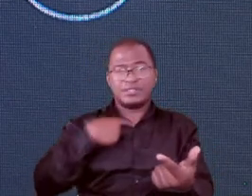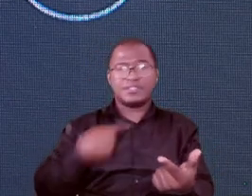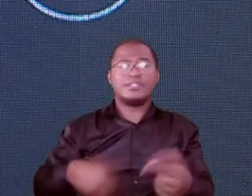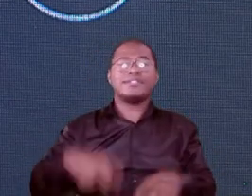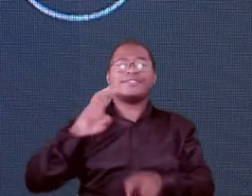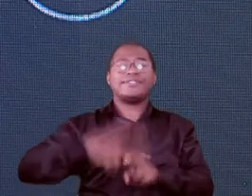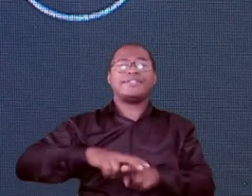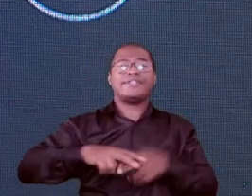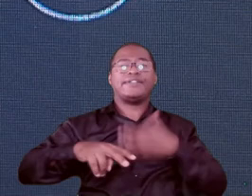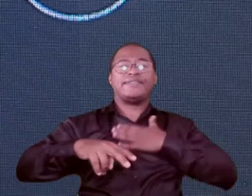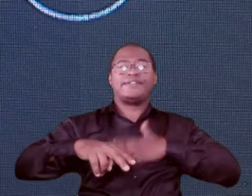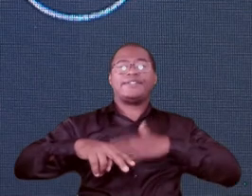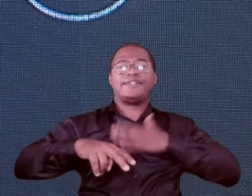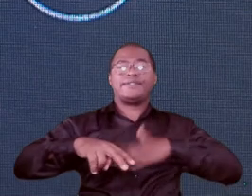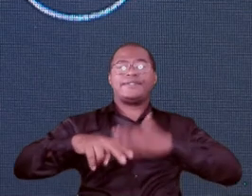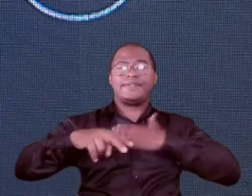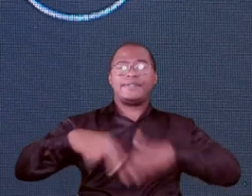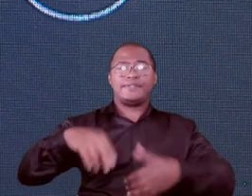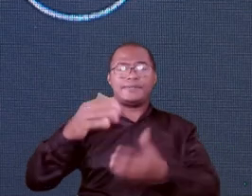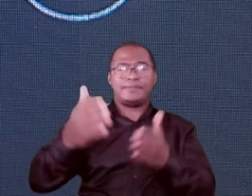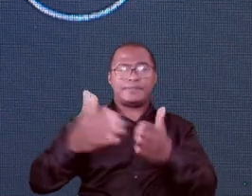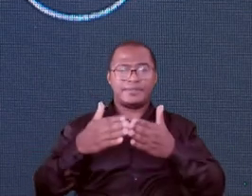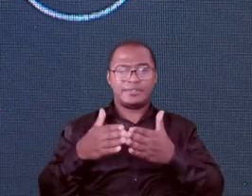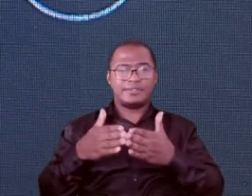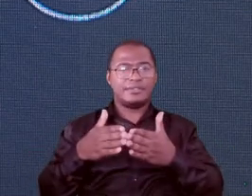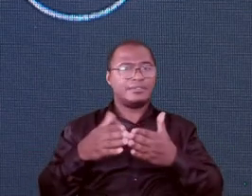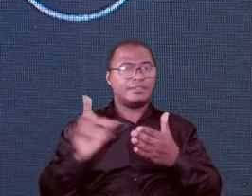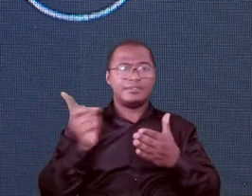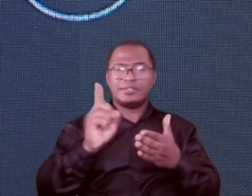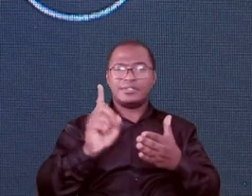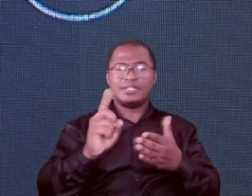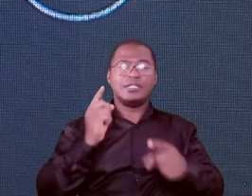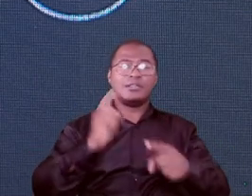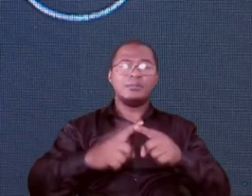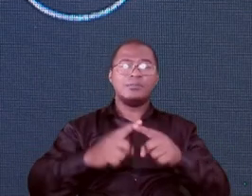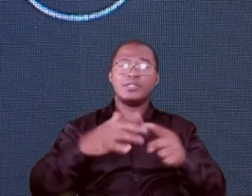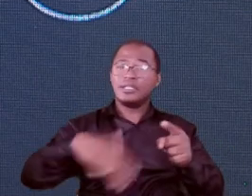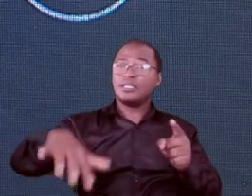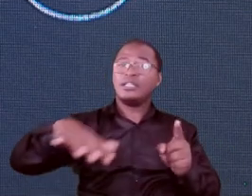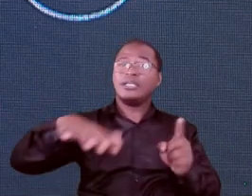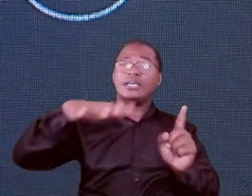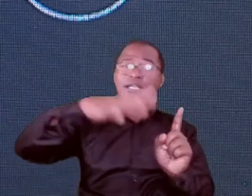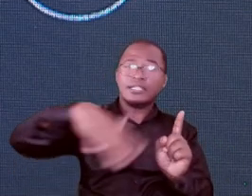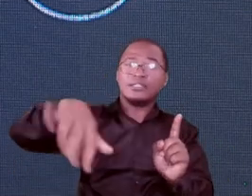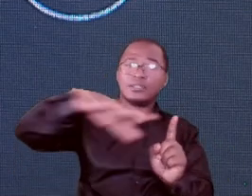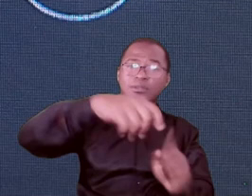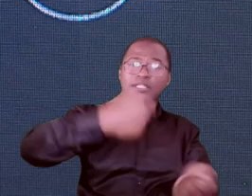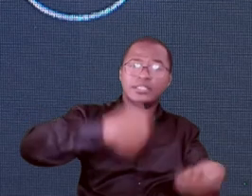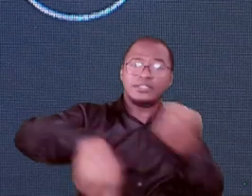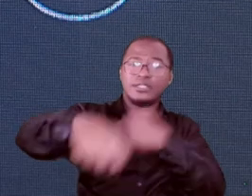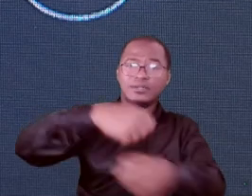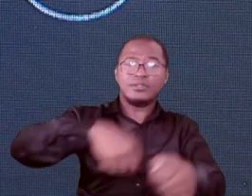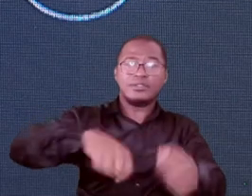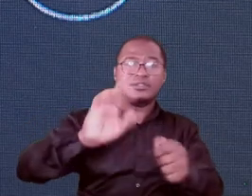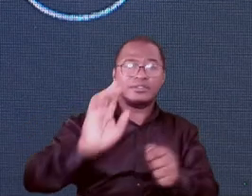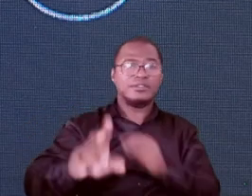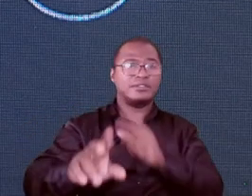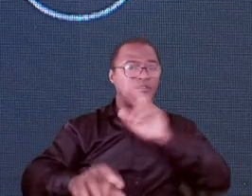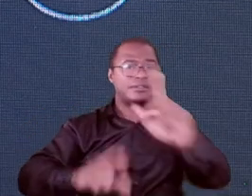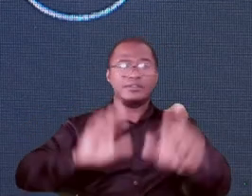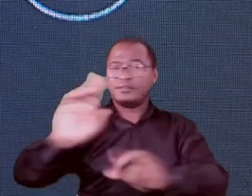vir não vai acontecer o mercado vai ficar mais cada mercado vai sempre ficar mais competitivo então sim a